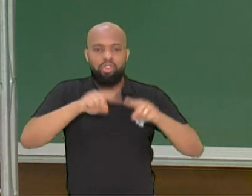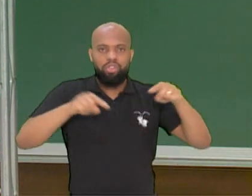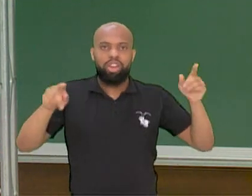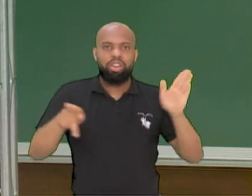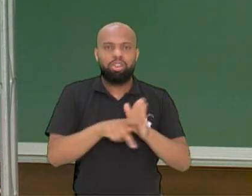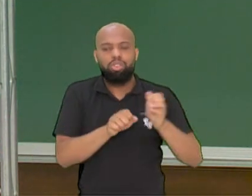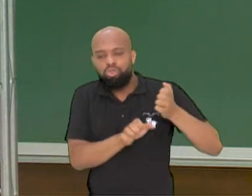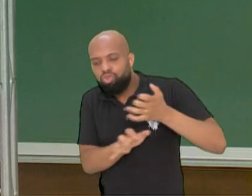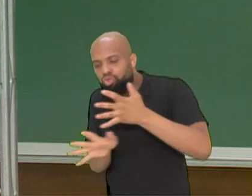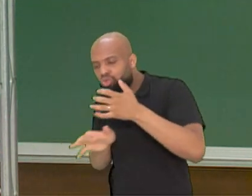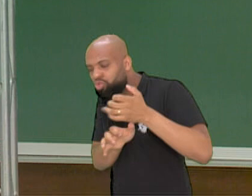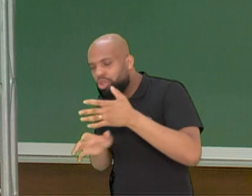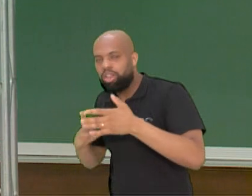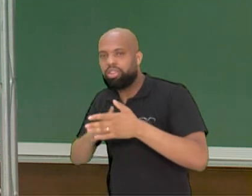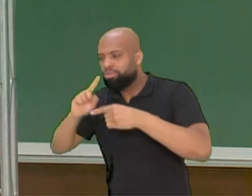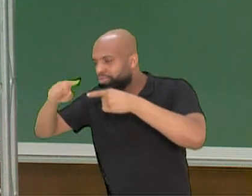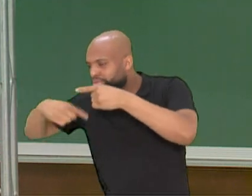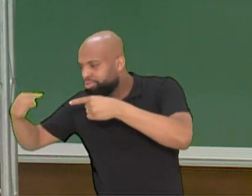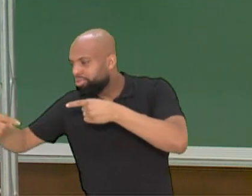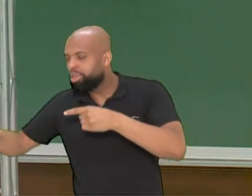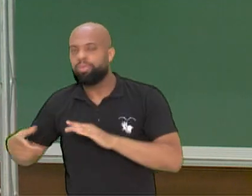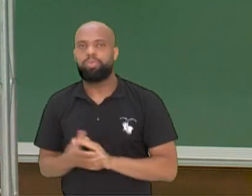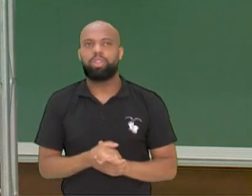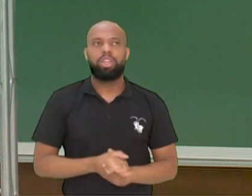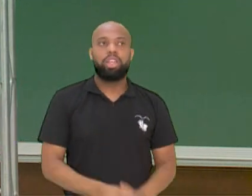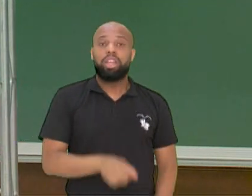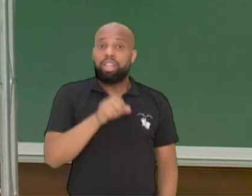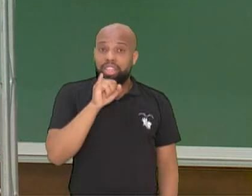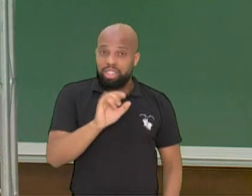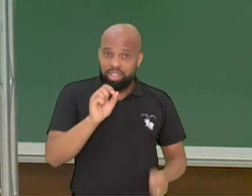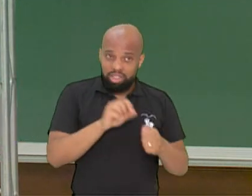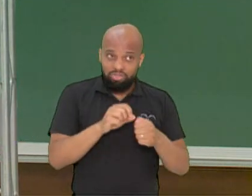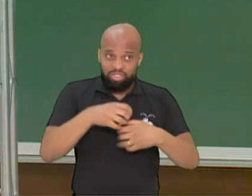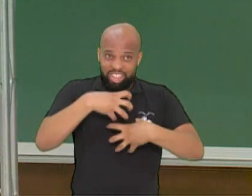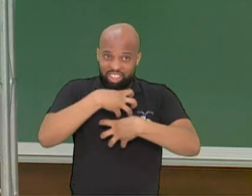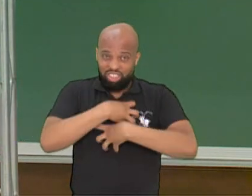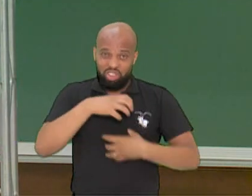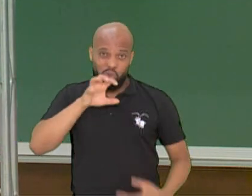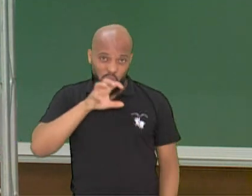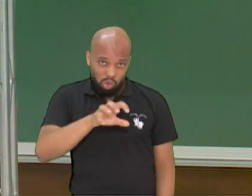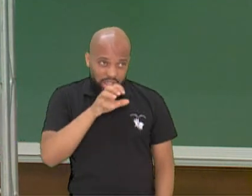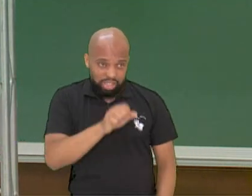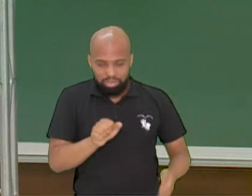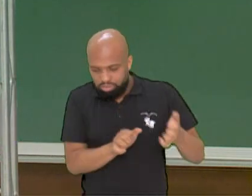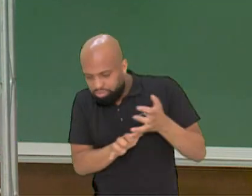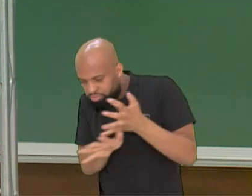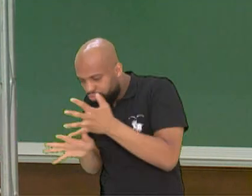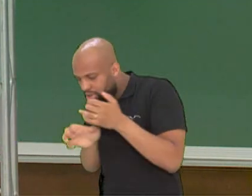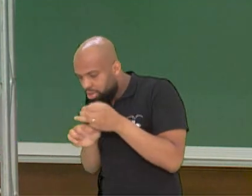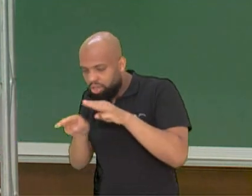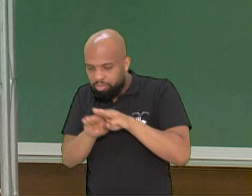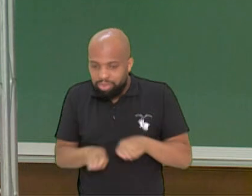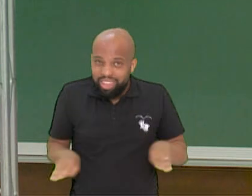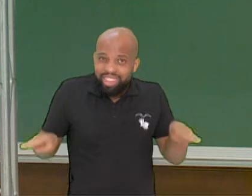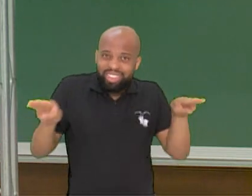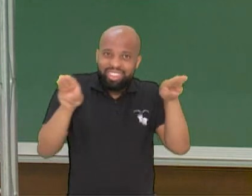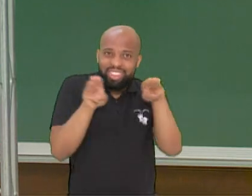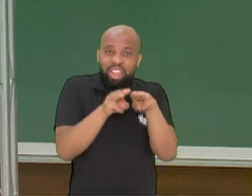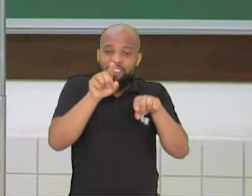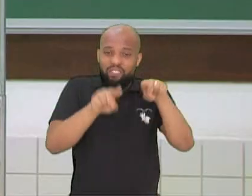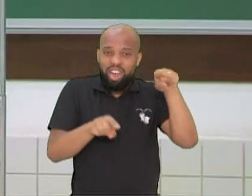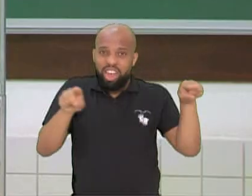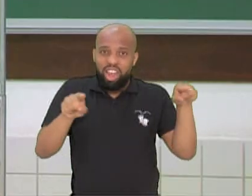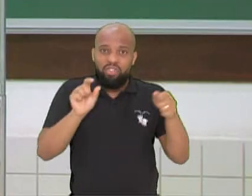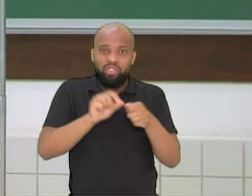fluxo magnético nas espiras. Ao gerar esse fluxo magnético nas espiras, variável, faz com que as espiras